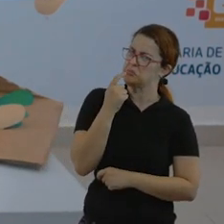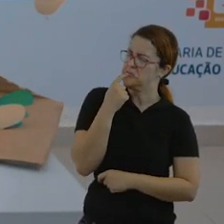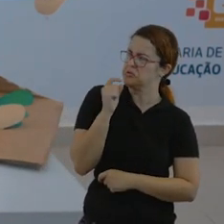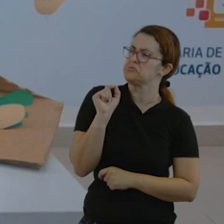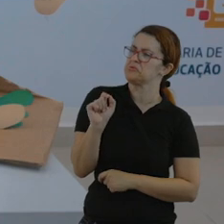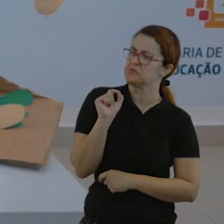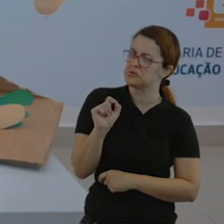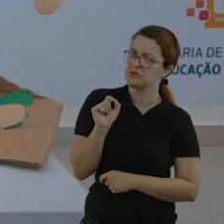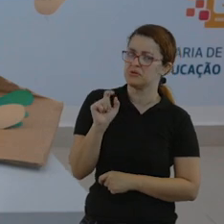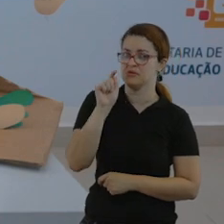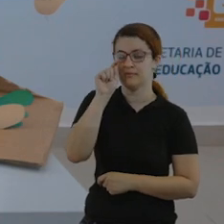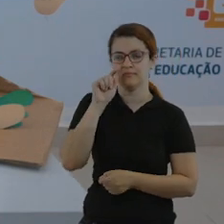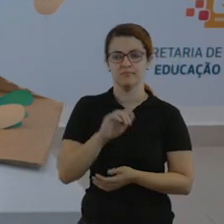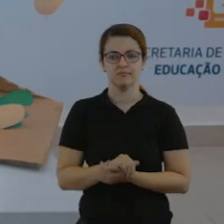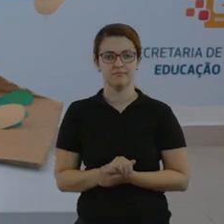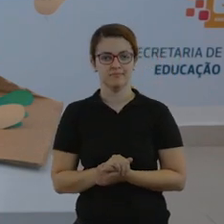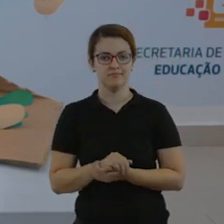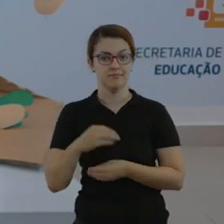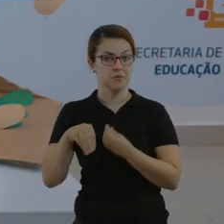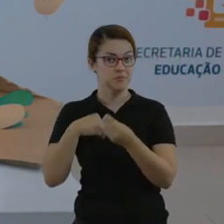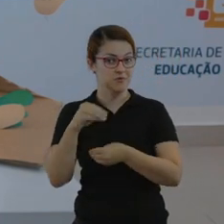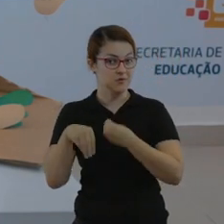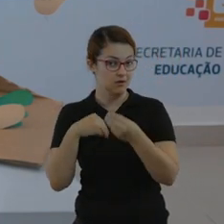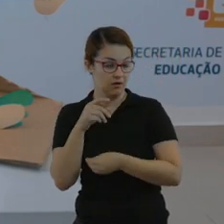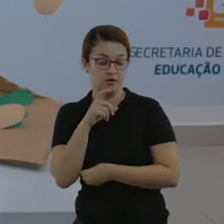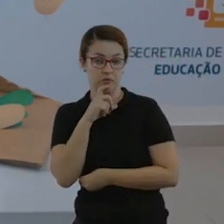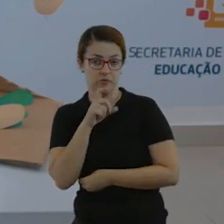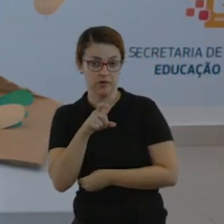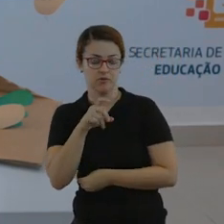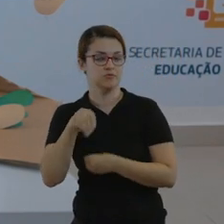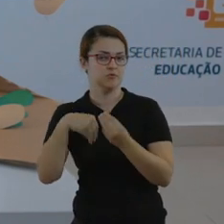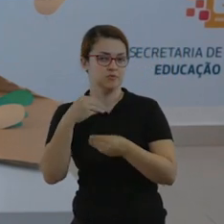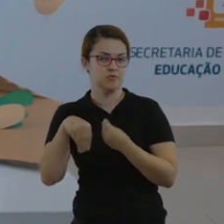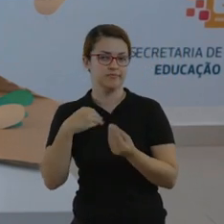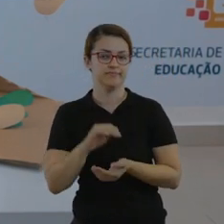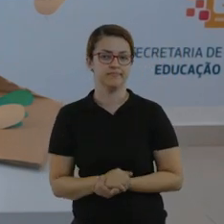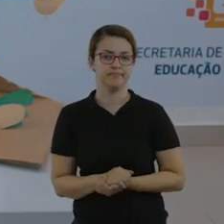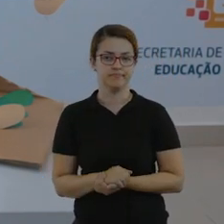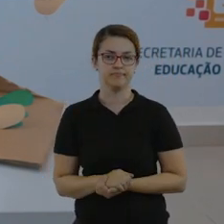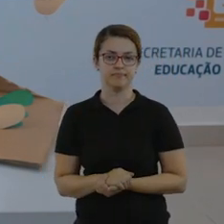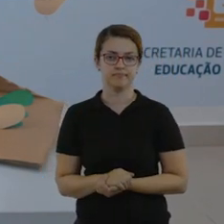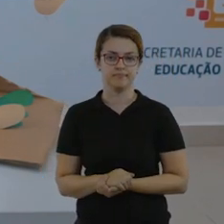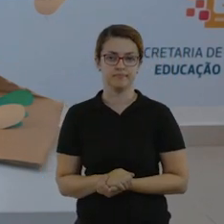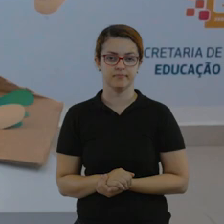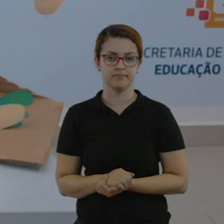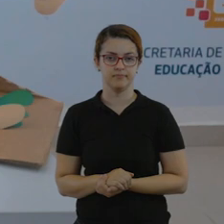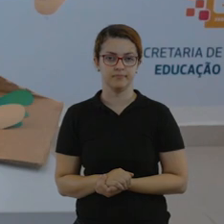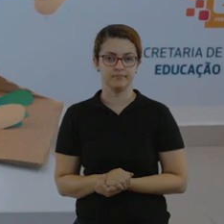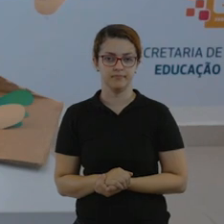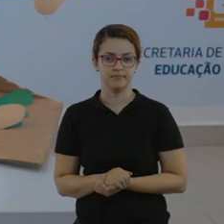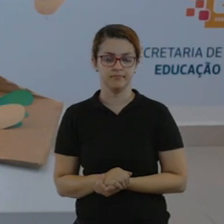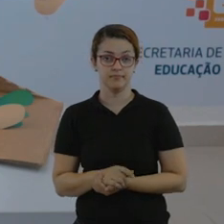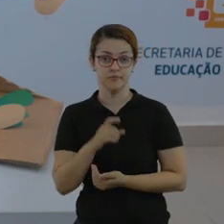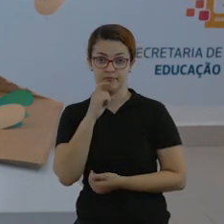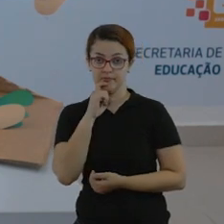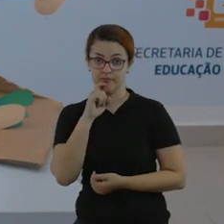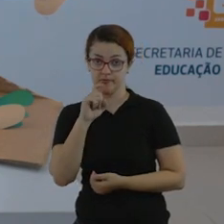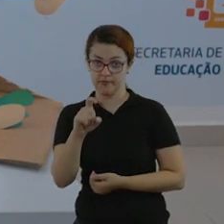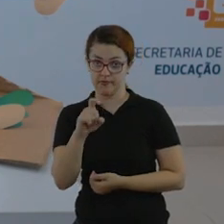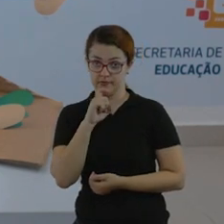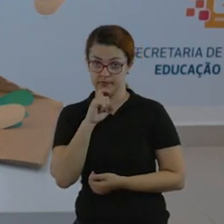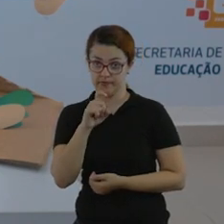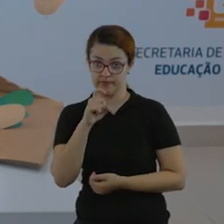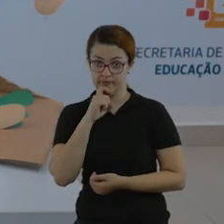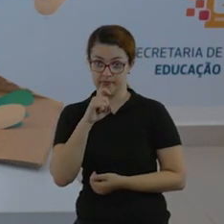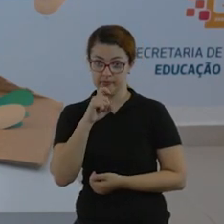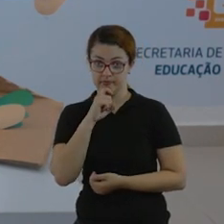vermelha? Bom, eu vou mudar a tonalidade do verde. Então, eu vou pegar um pouco de tinta verde